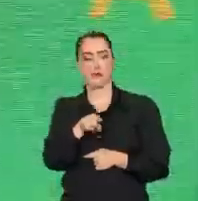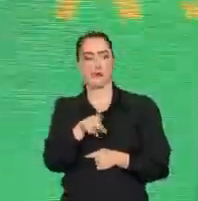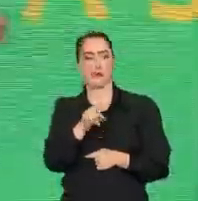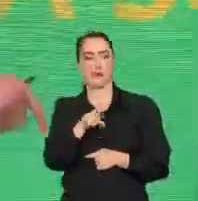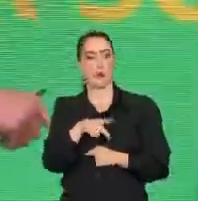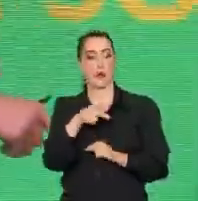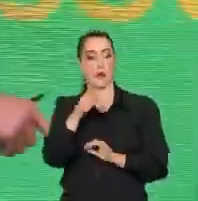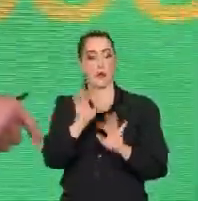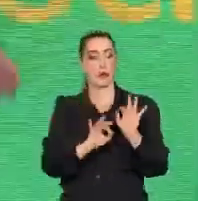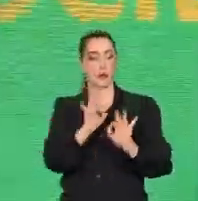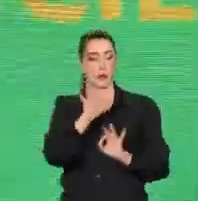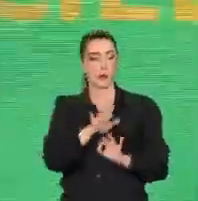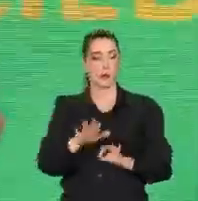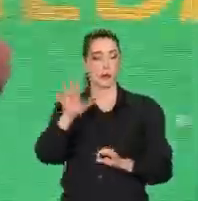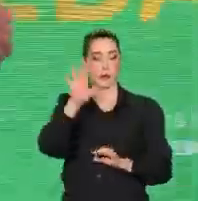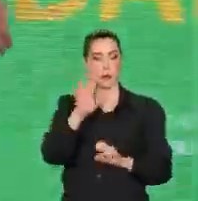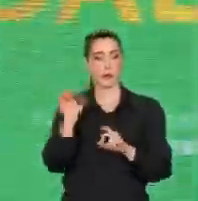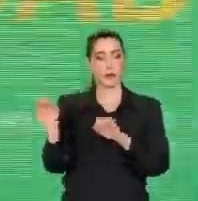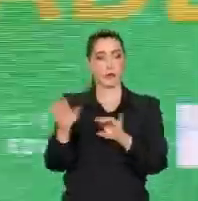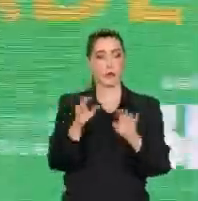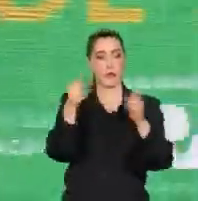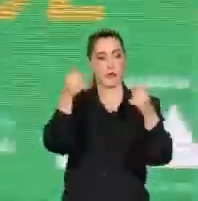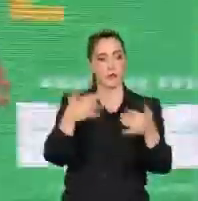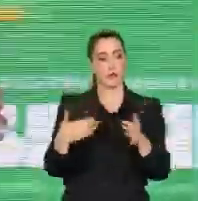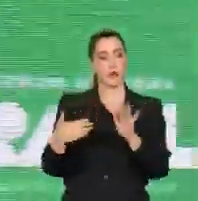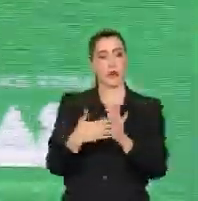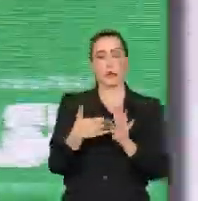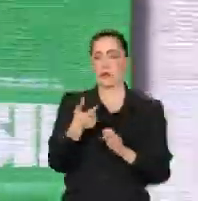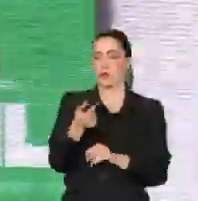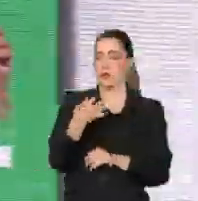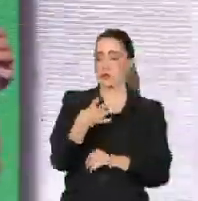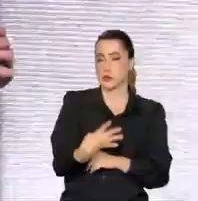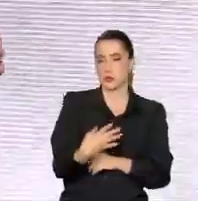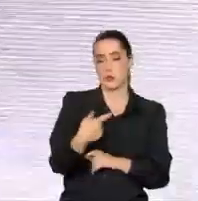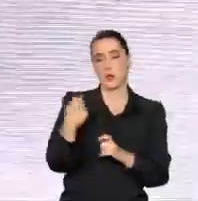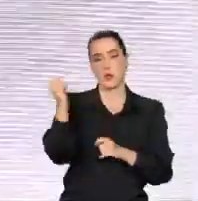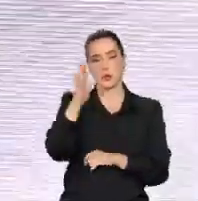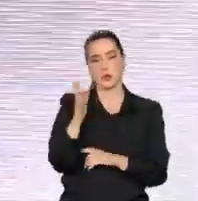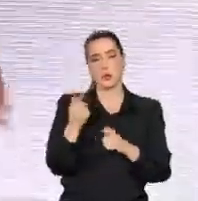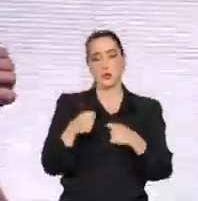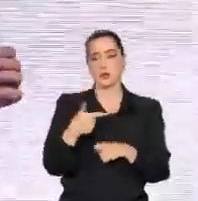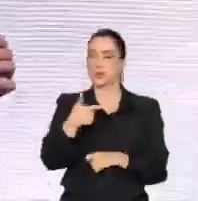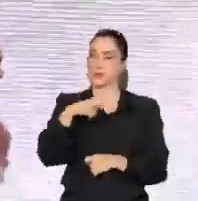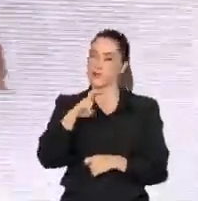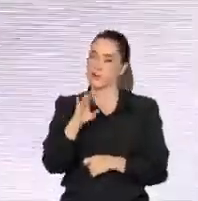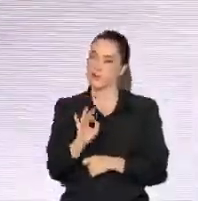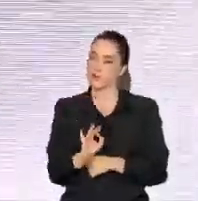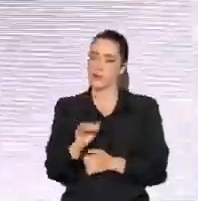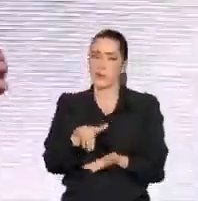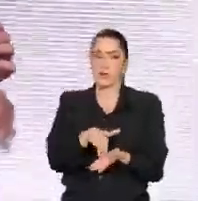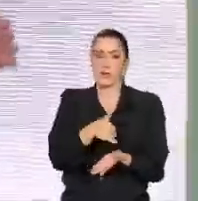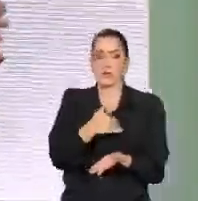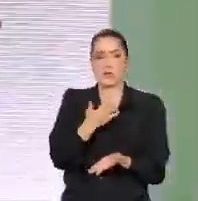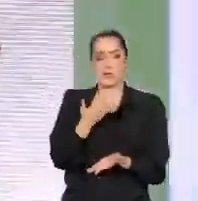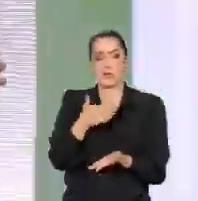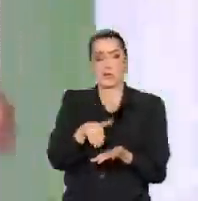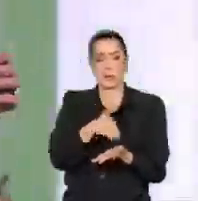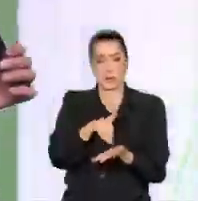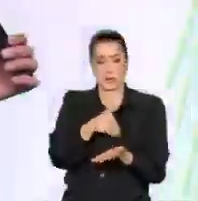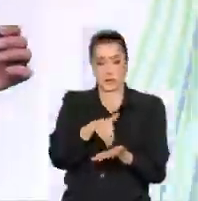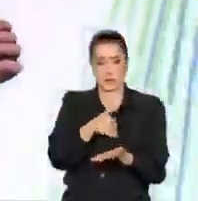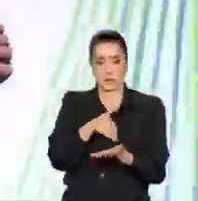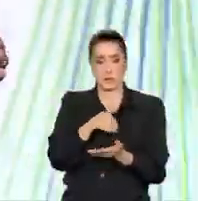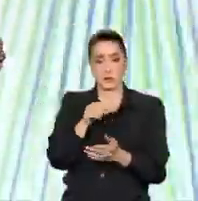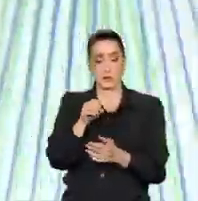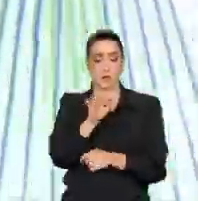Educação diz que até 2024 o Brasil tinha que ter pelo menos 25% das suas matrículas de ensino